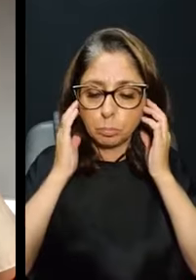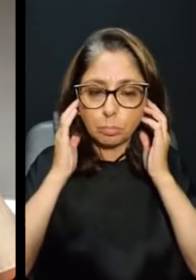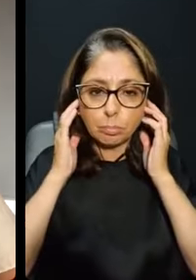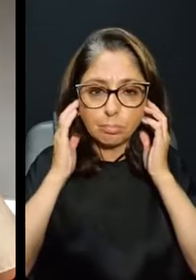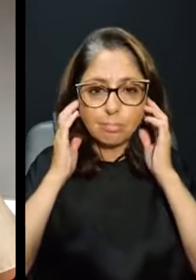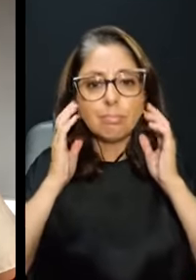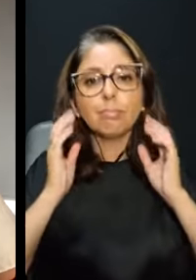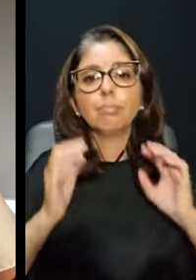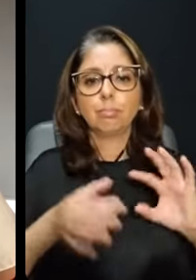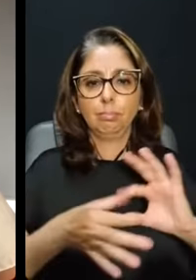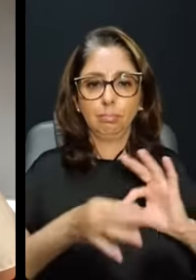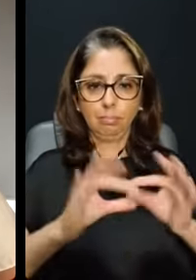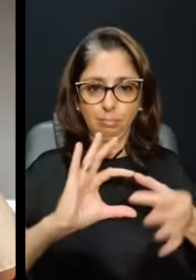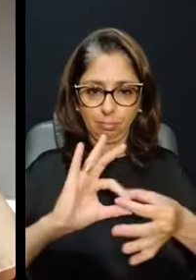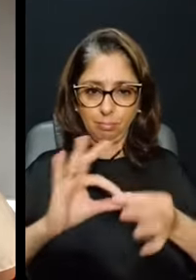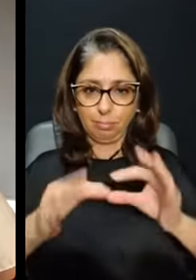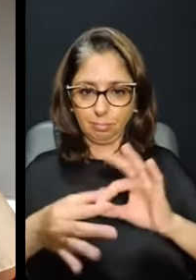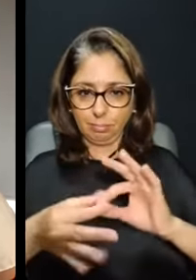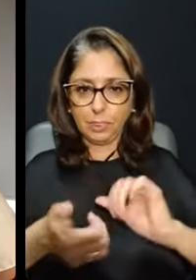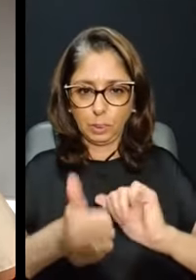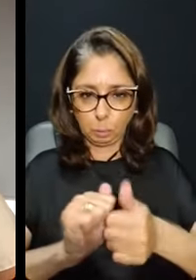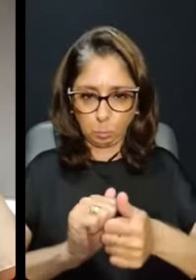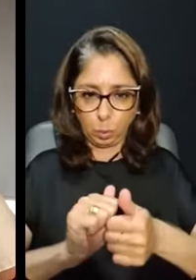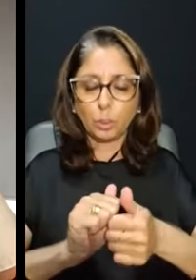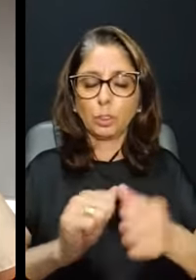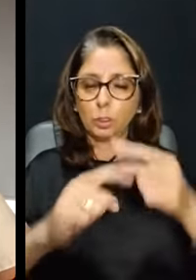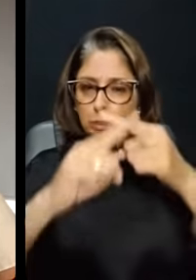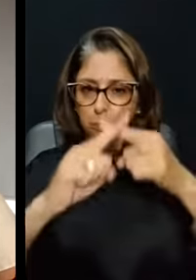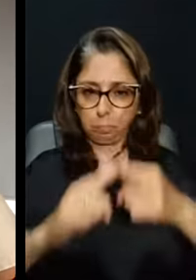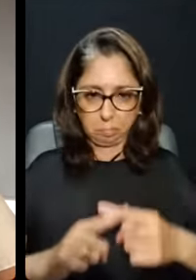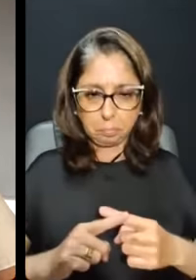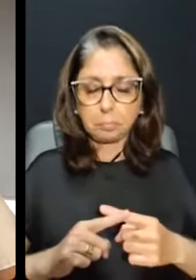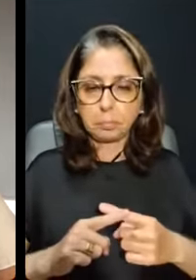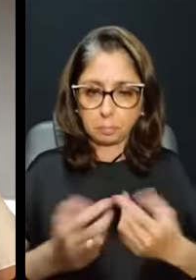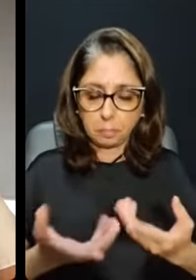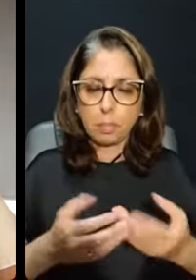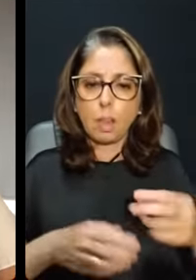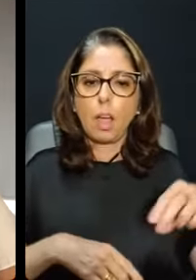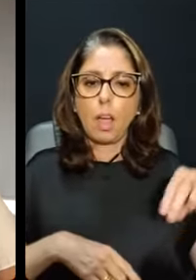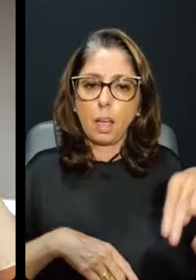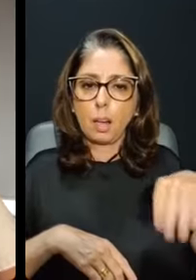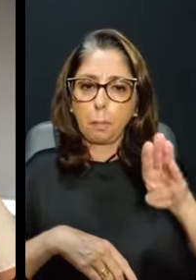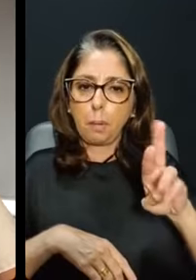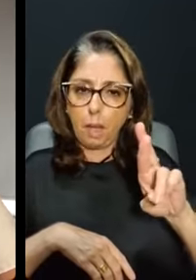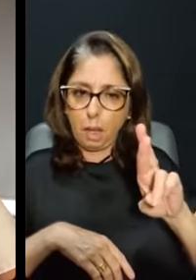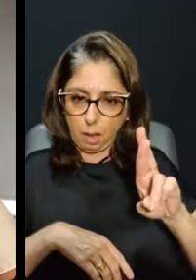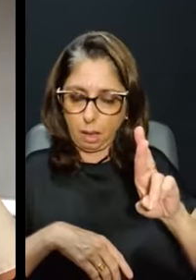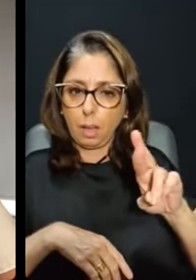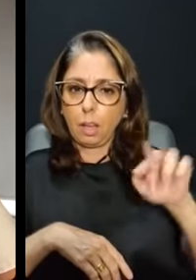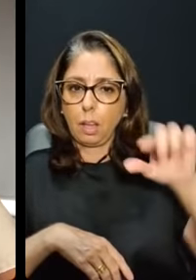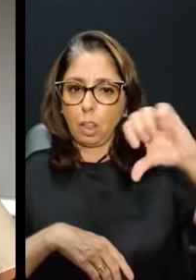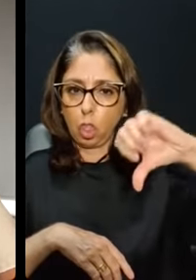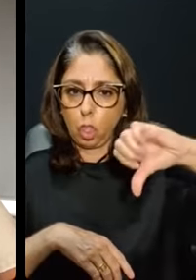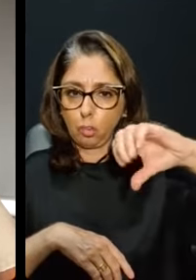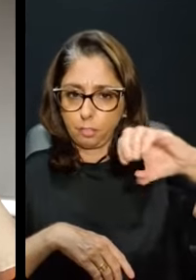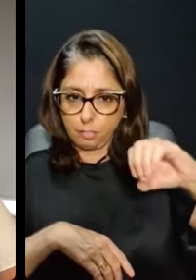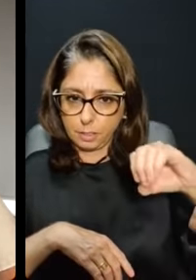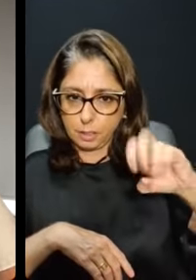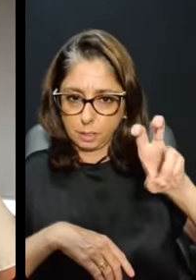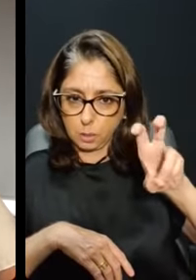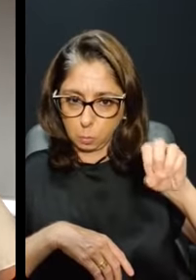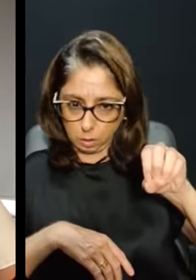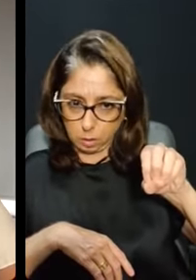um exemplo aqui de uso da NBR 9050 e de criação de novos parâmetros. Dentro dessa norma